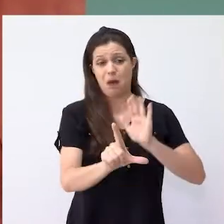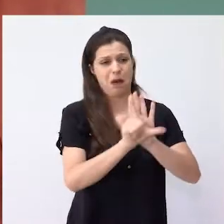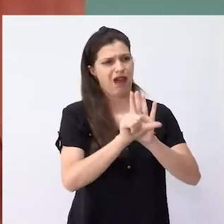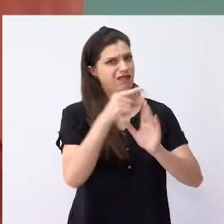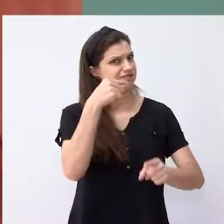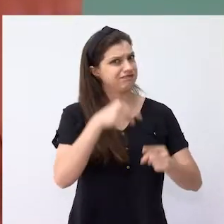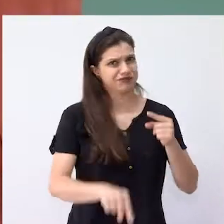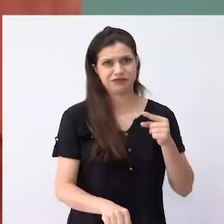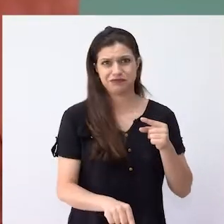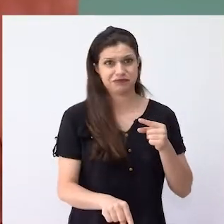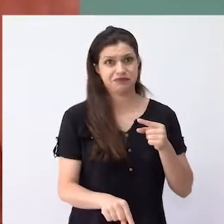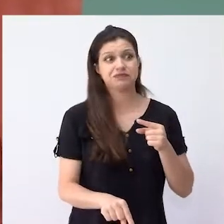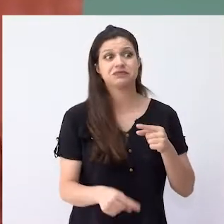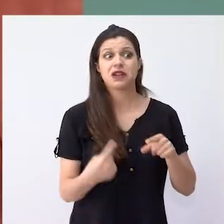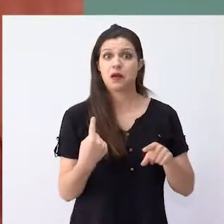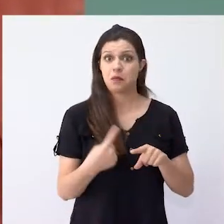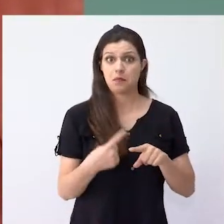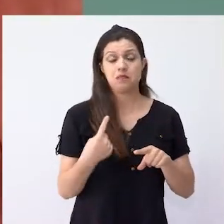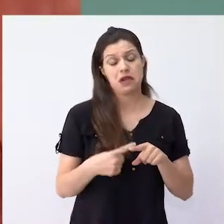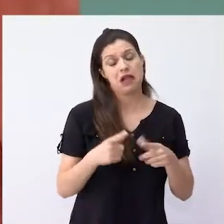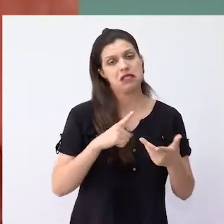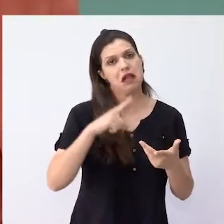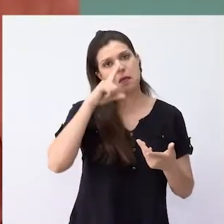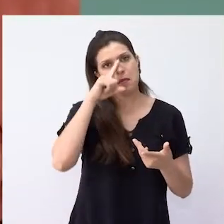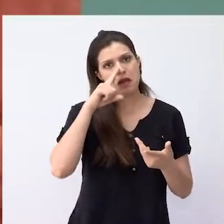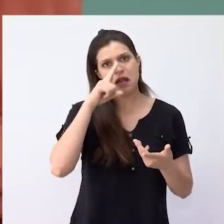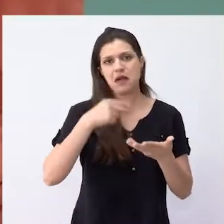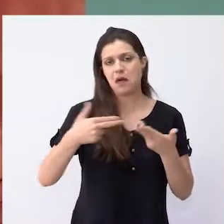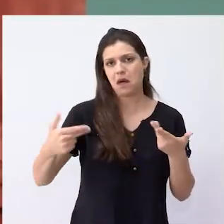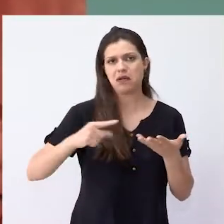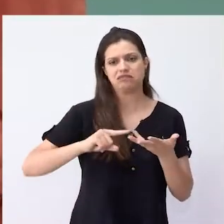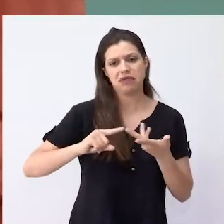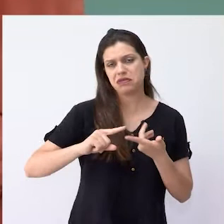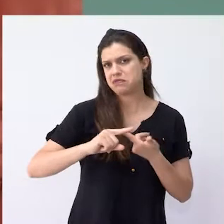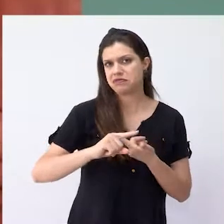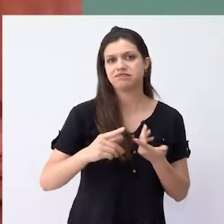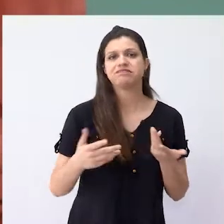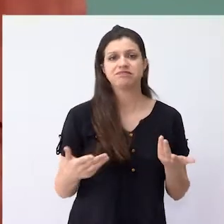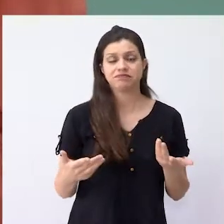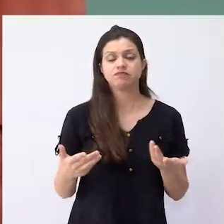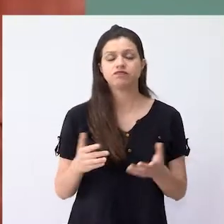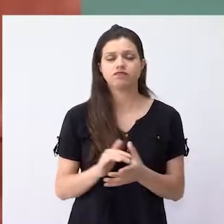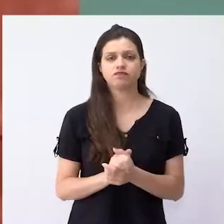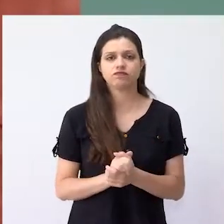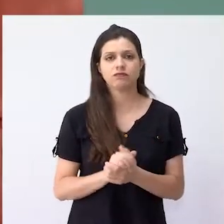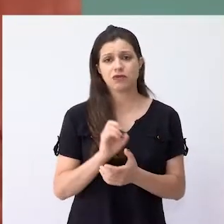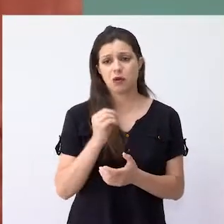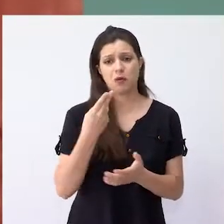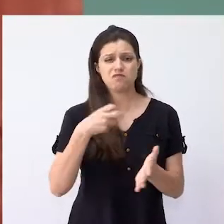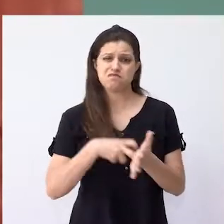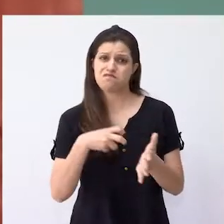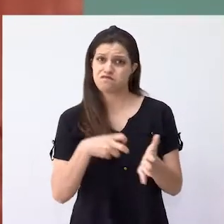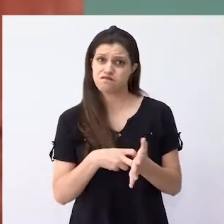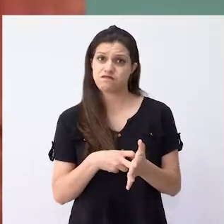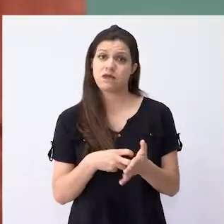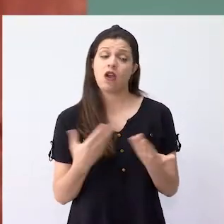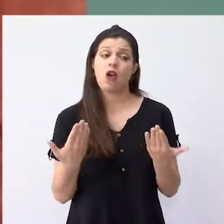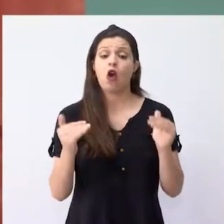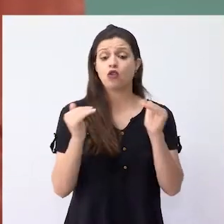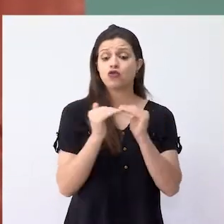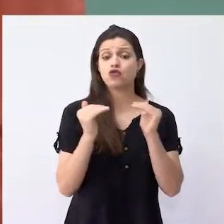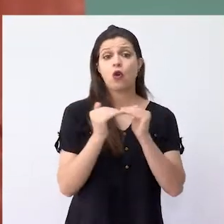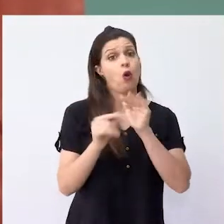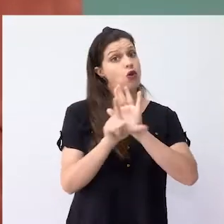fato de estar inserida dentre essas denominações de trabalho insalubre, ou perigoso, ou penoso, de acordo com o que